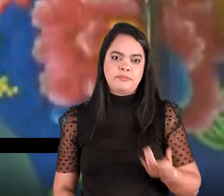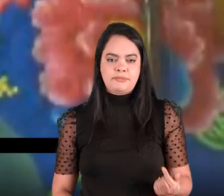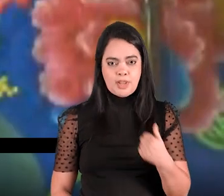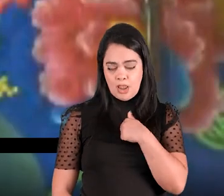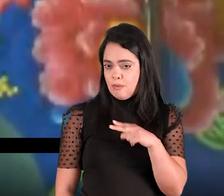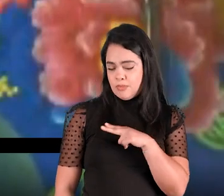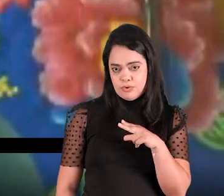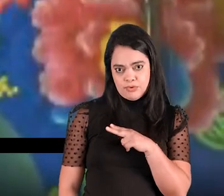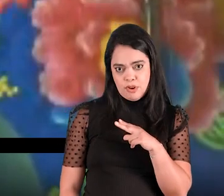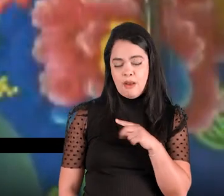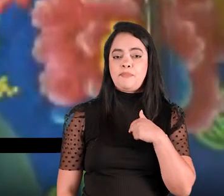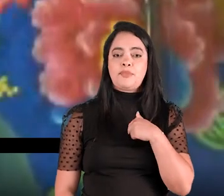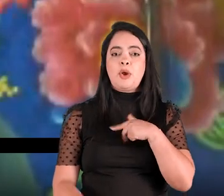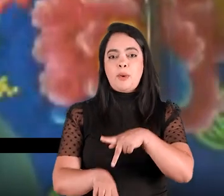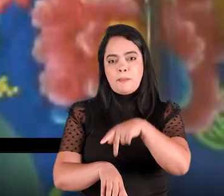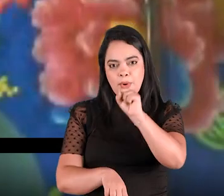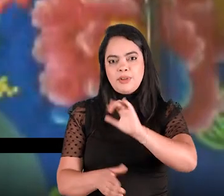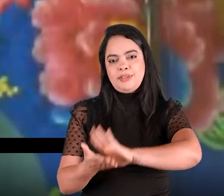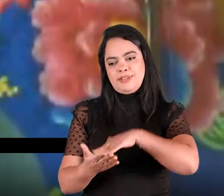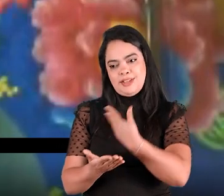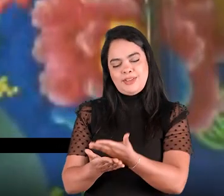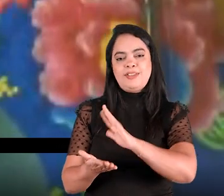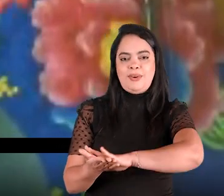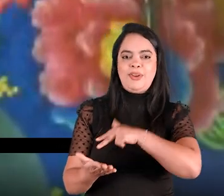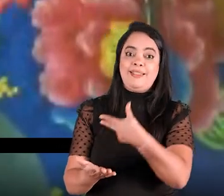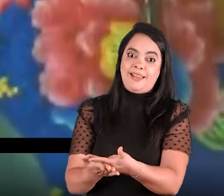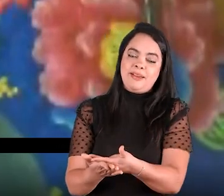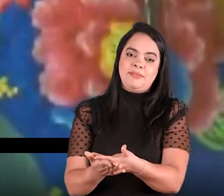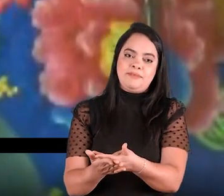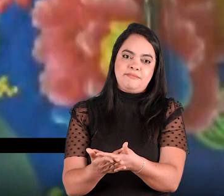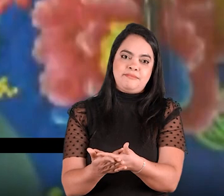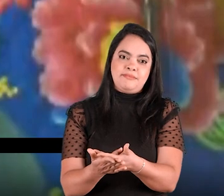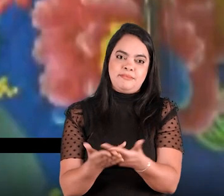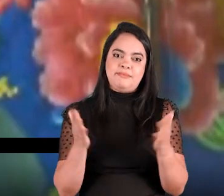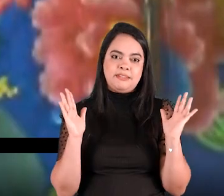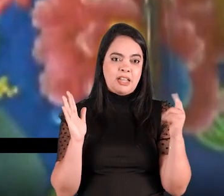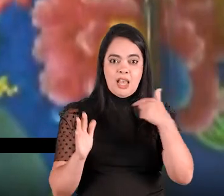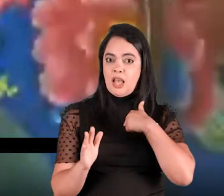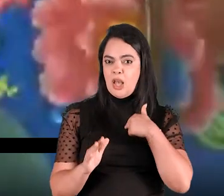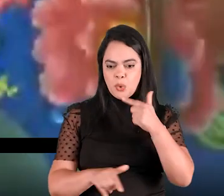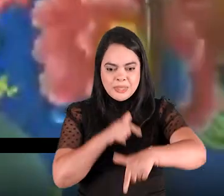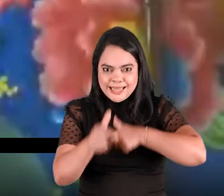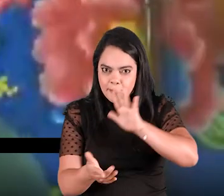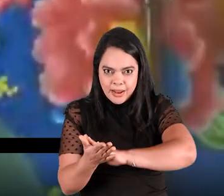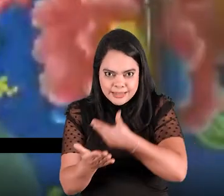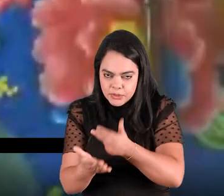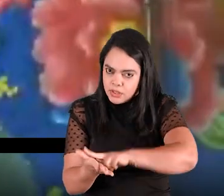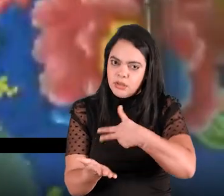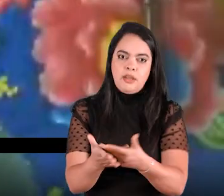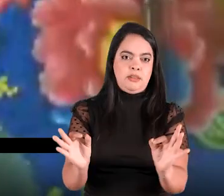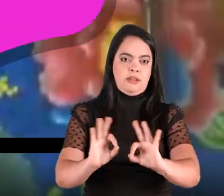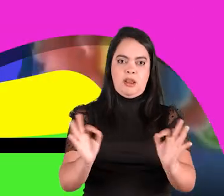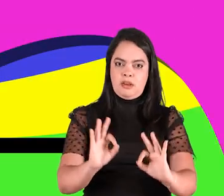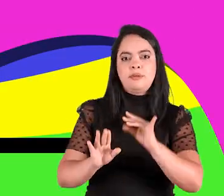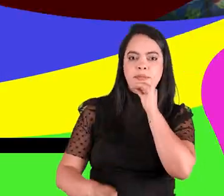minha. Eu tenho pós-graduação em tradução e intérprete, mas eu não atuo como tradutor e intérprete. Então, só tomar